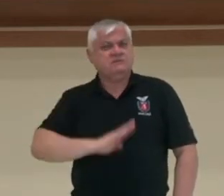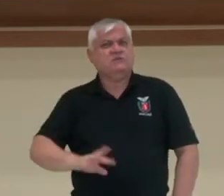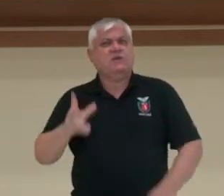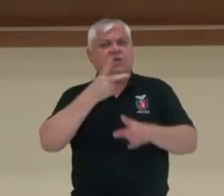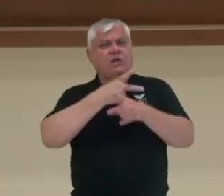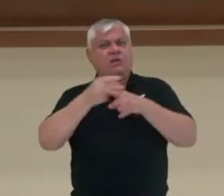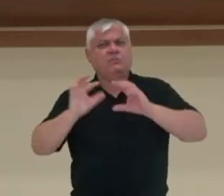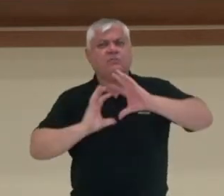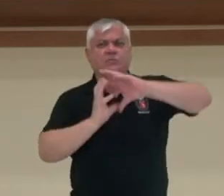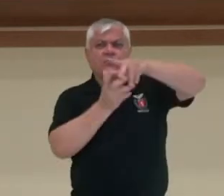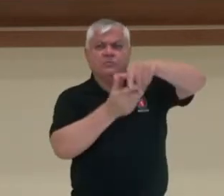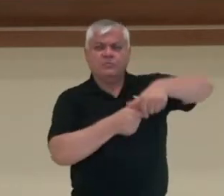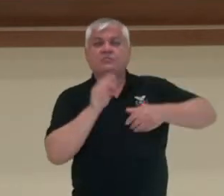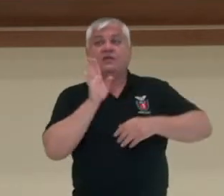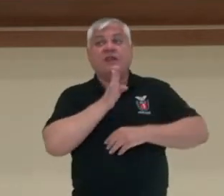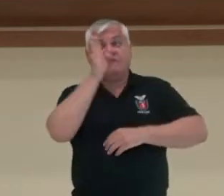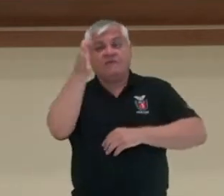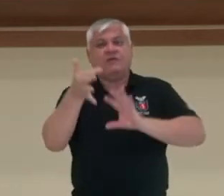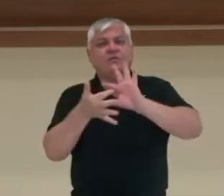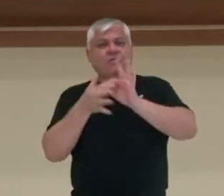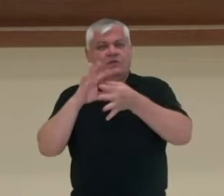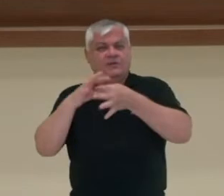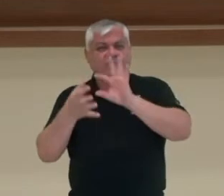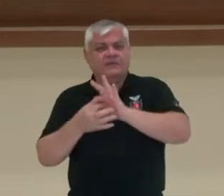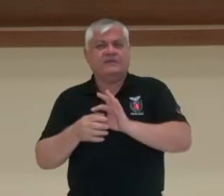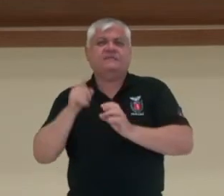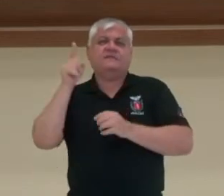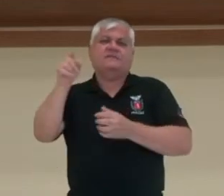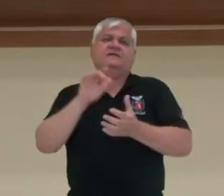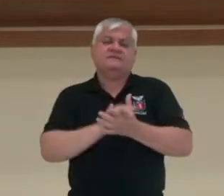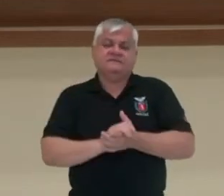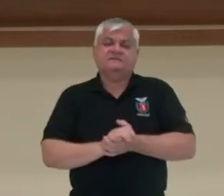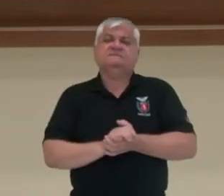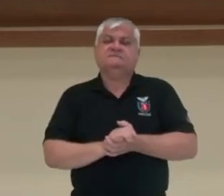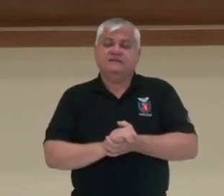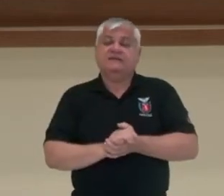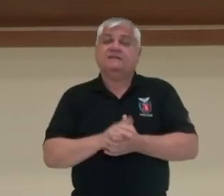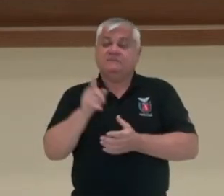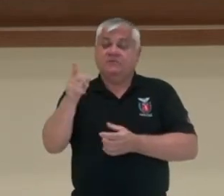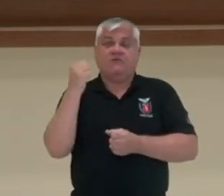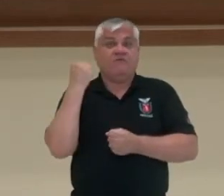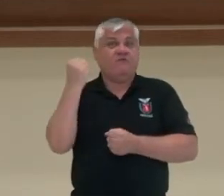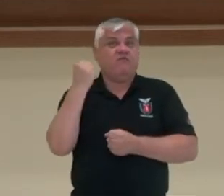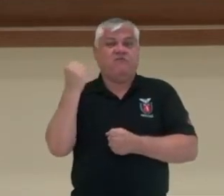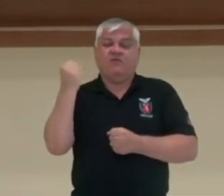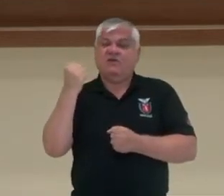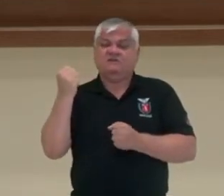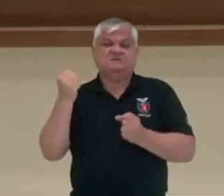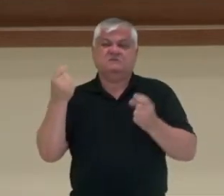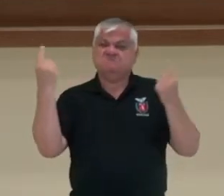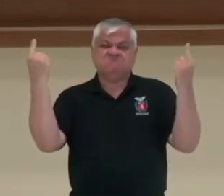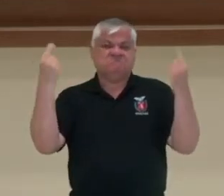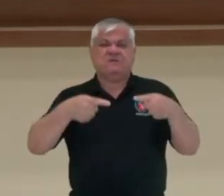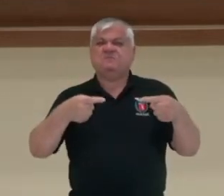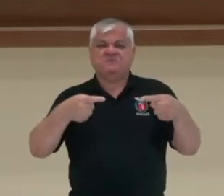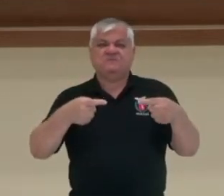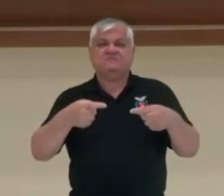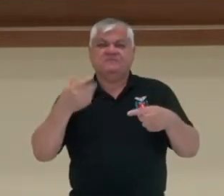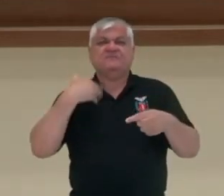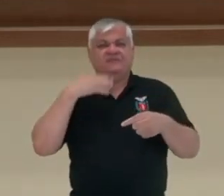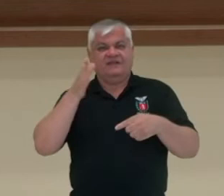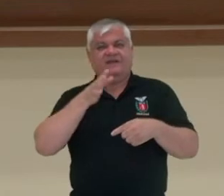para as Olimpíadas, era a nossa chance de esperança. E, infelizmente, ela pegou uma atleta muito forte na primeira luta, no seu primeiro duelo, e foi para